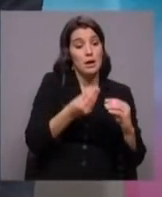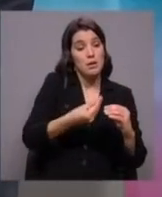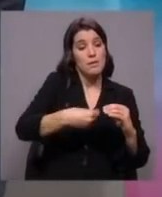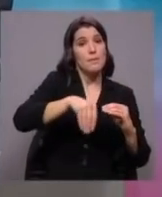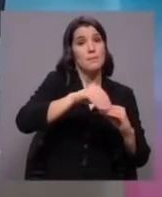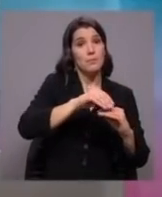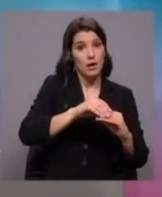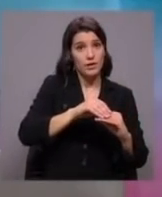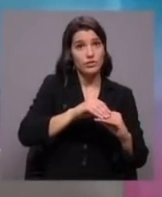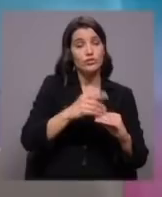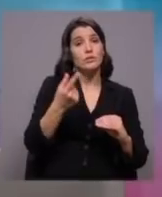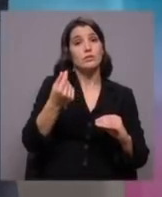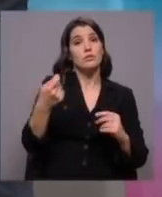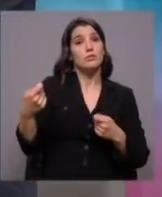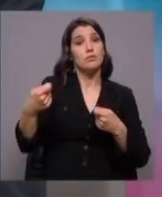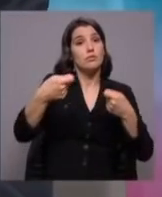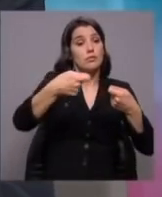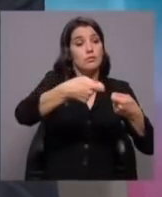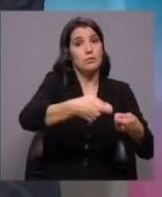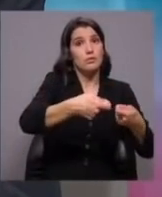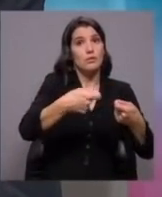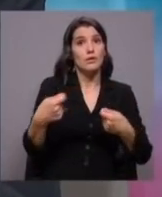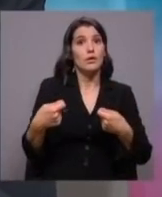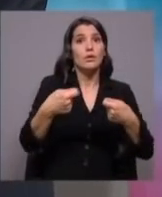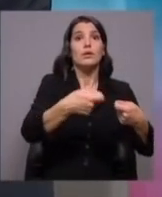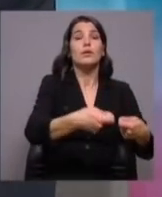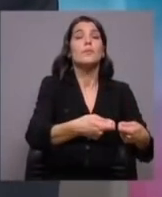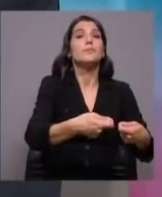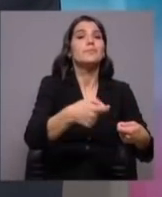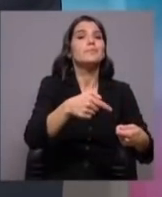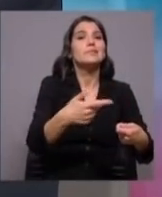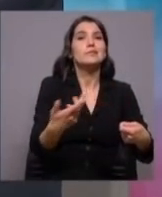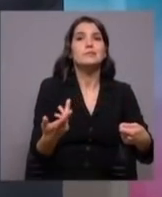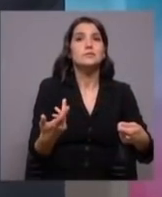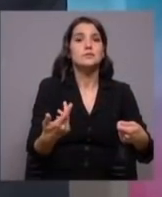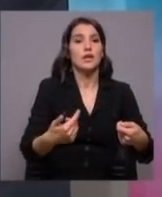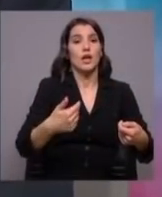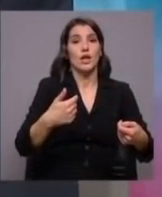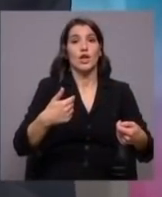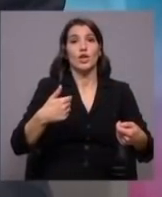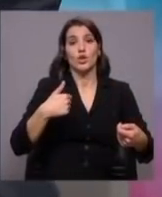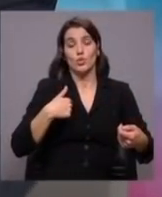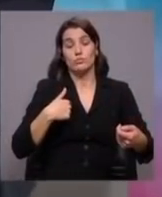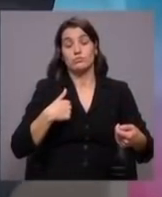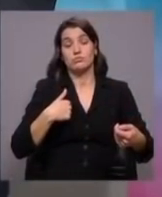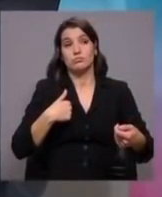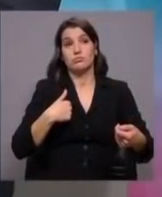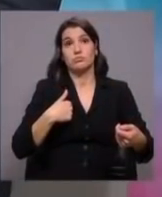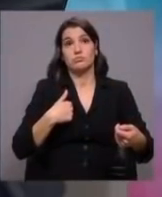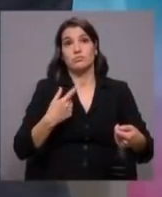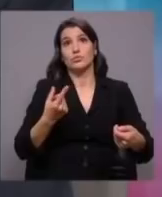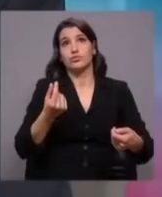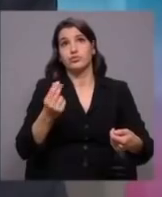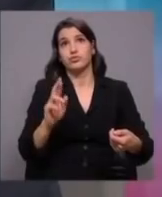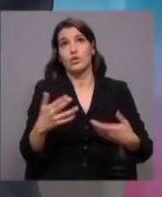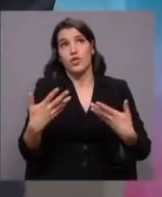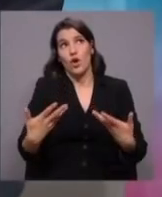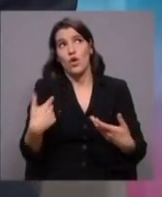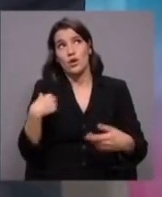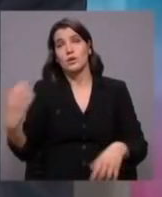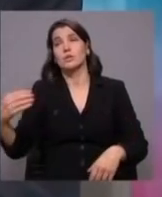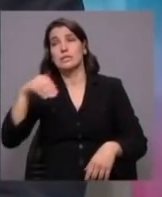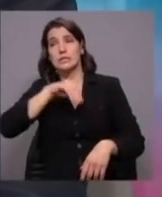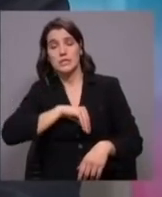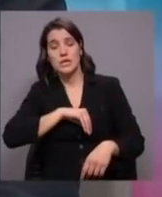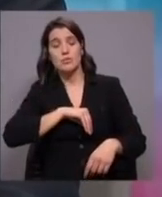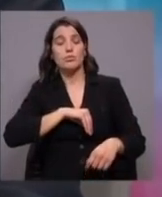uma base de capitalização. A base de capitalização é eu recebo ao valor atual, aquilo que depois, sim,